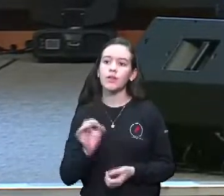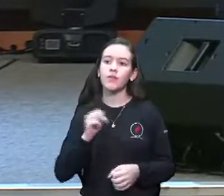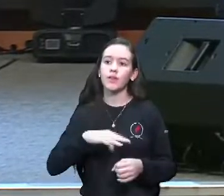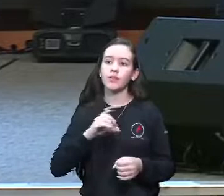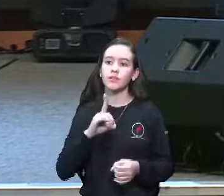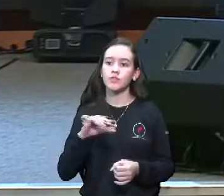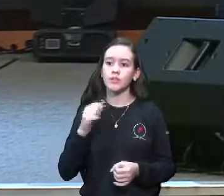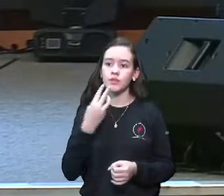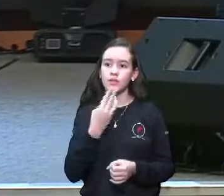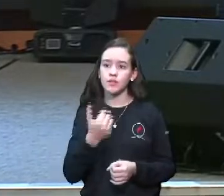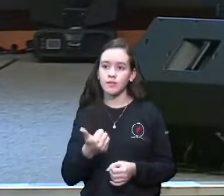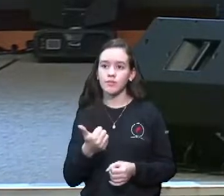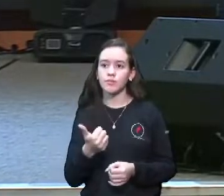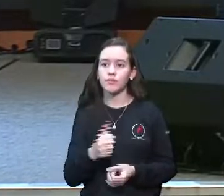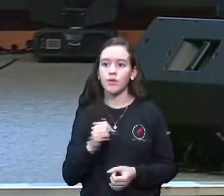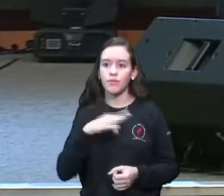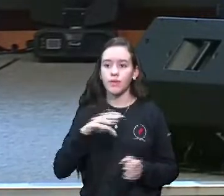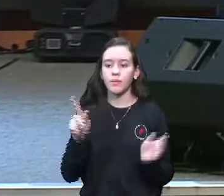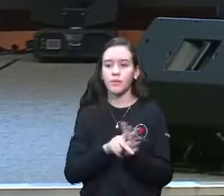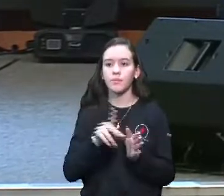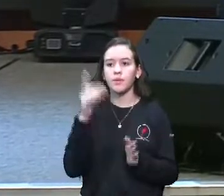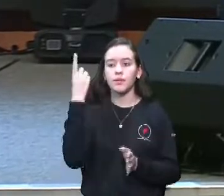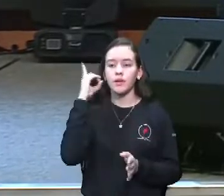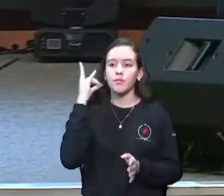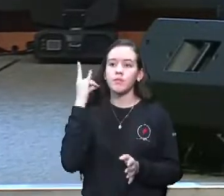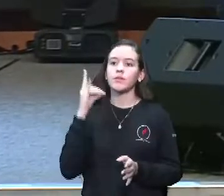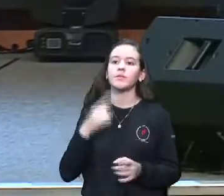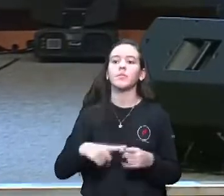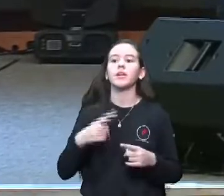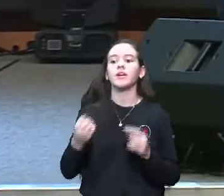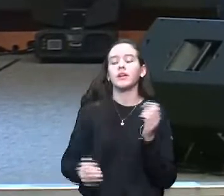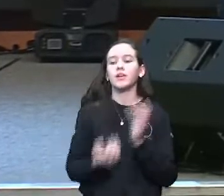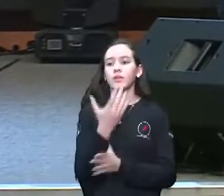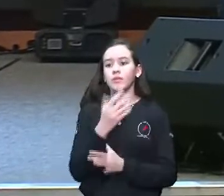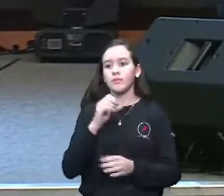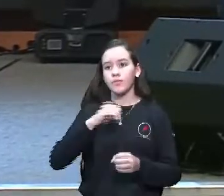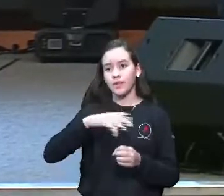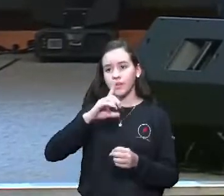foi o diabo, foi Deus. E para quê?